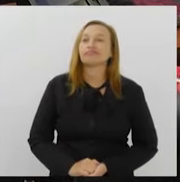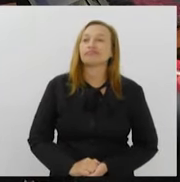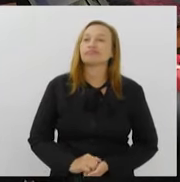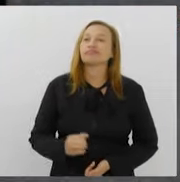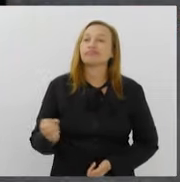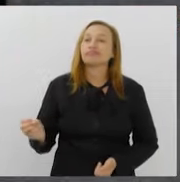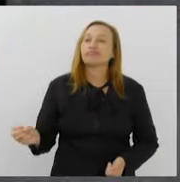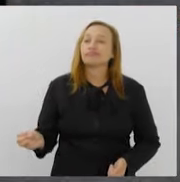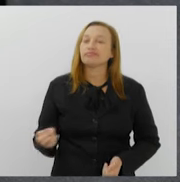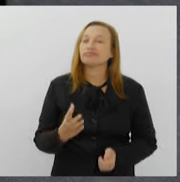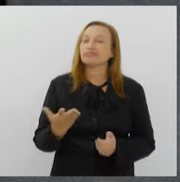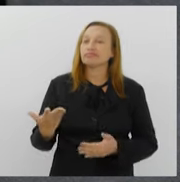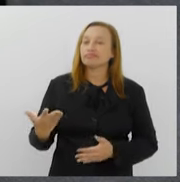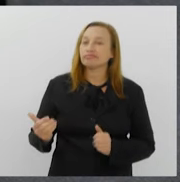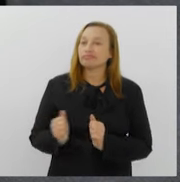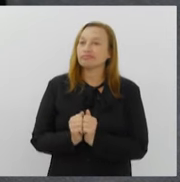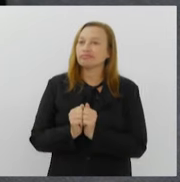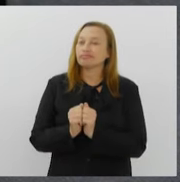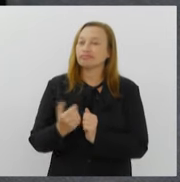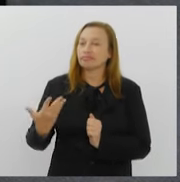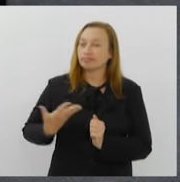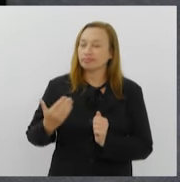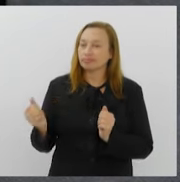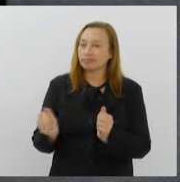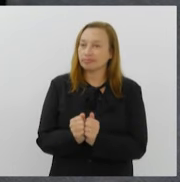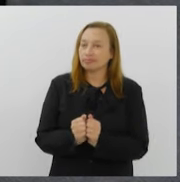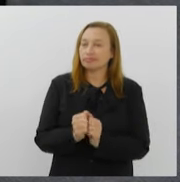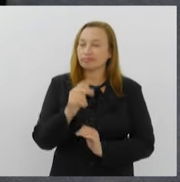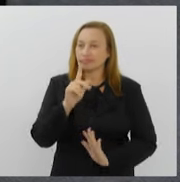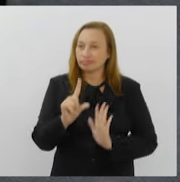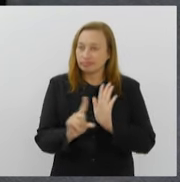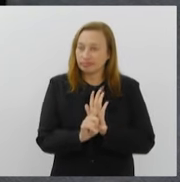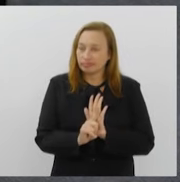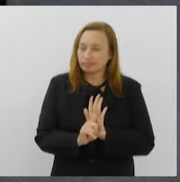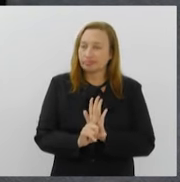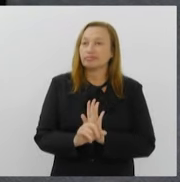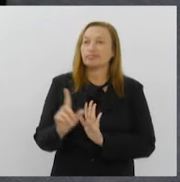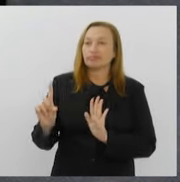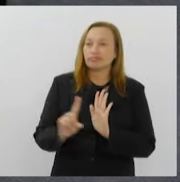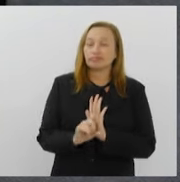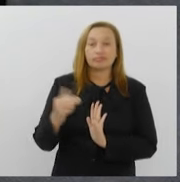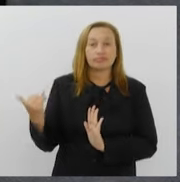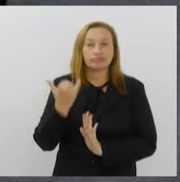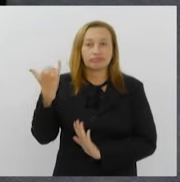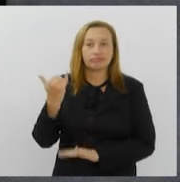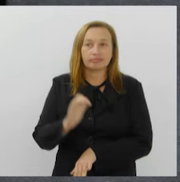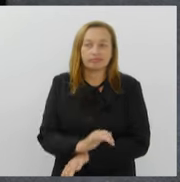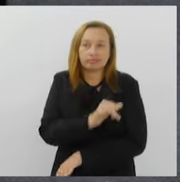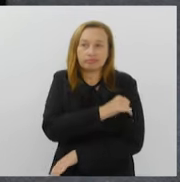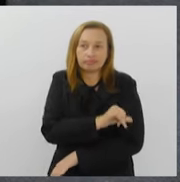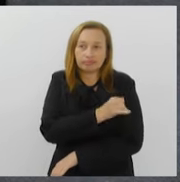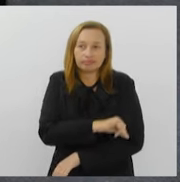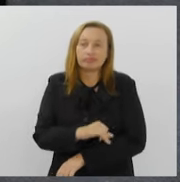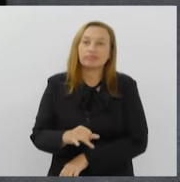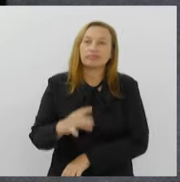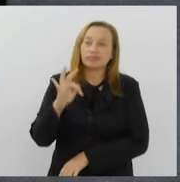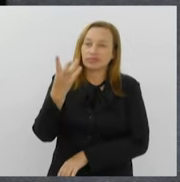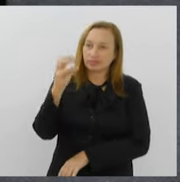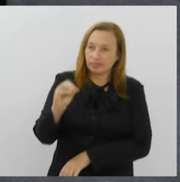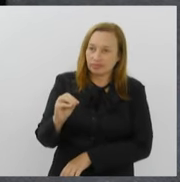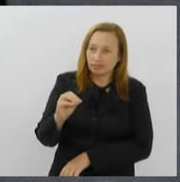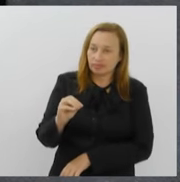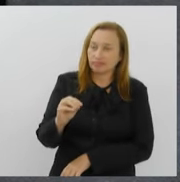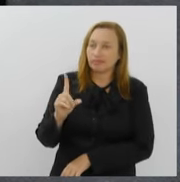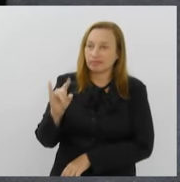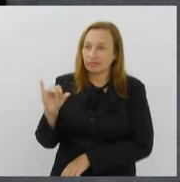coautores dessa lei. Muito orgulho de ser autor de uma lei relevante para o Rio de Janeiro, ao lado do deputado Thiago Gagliasso,